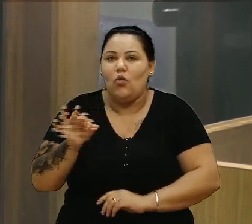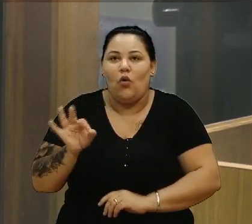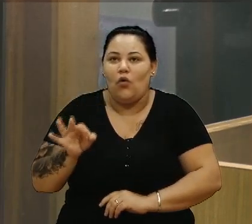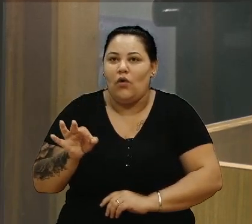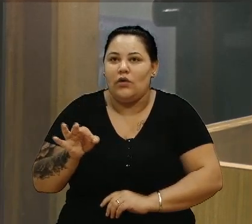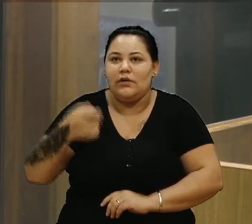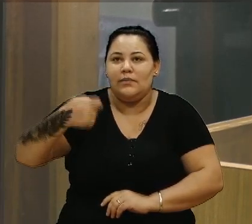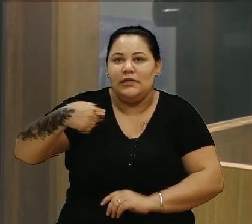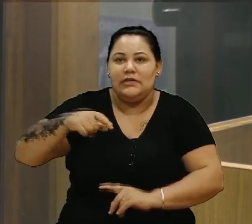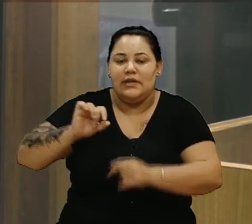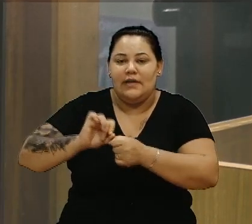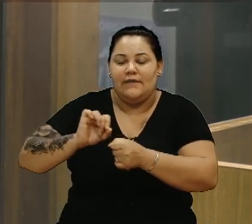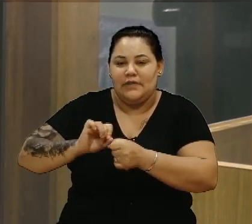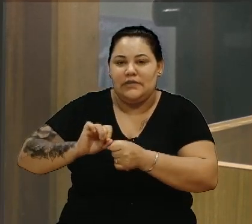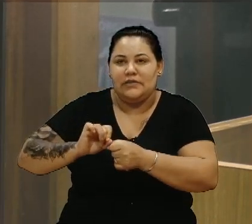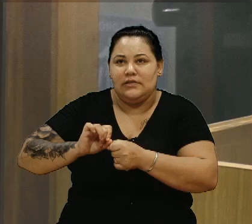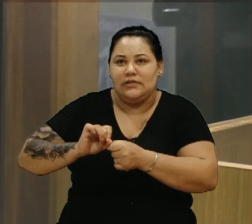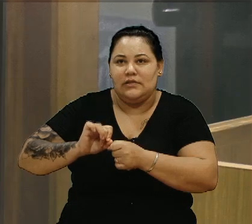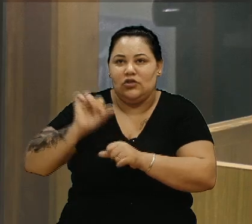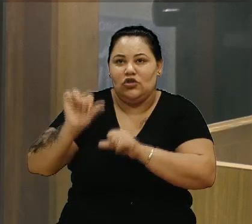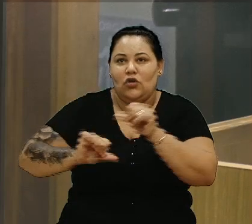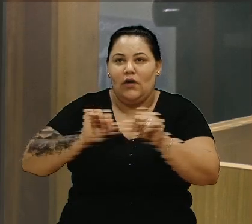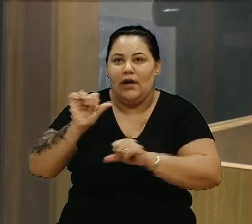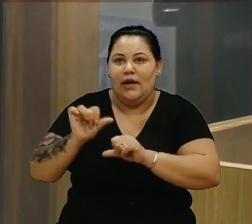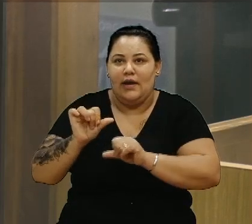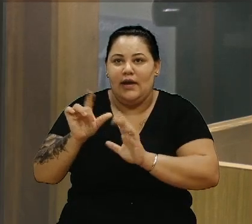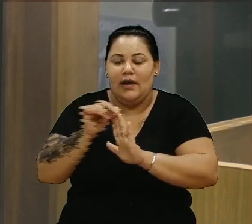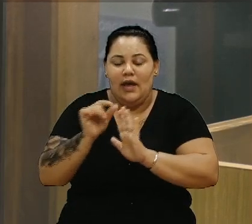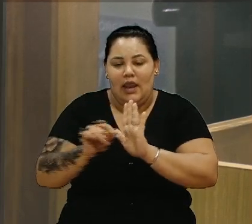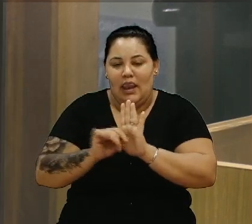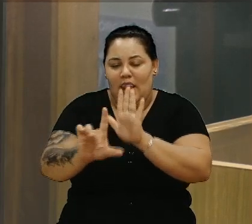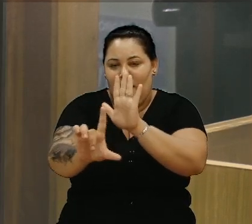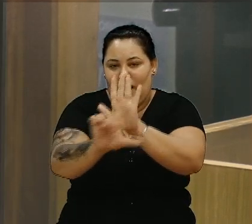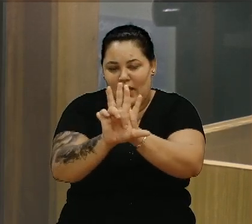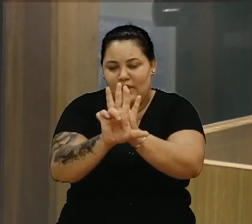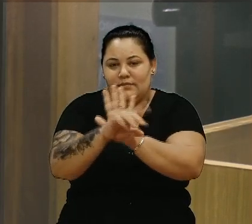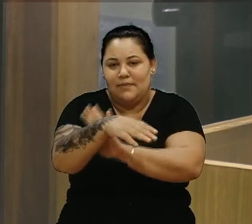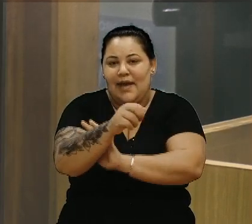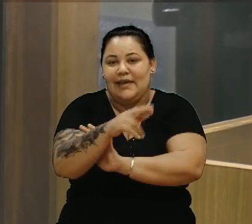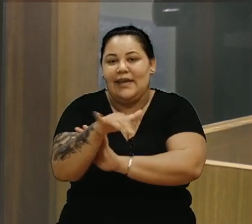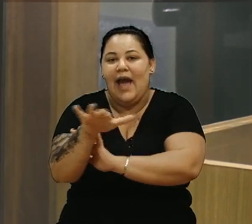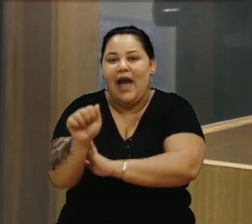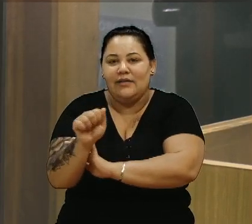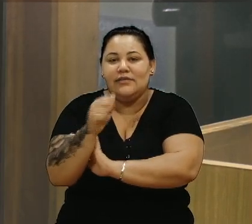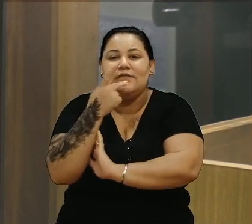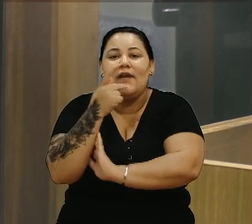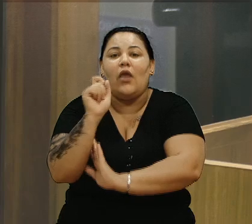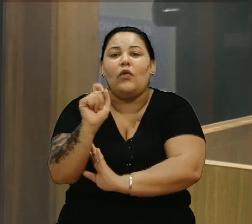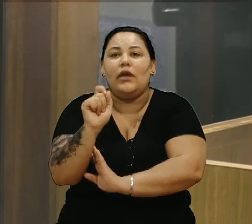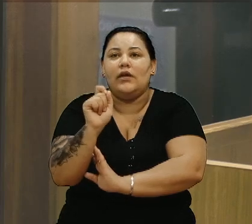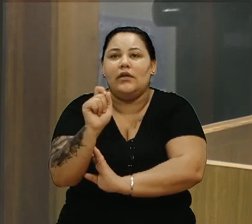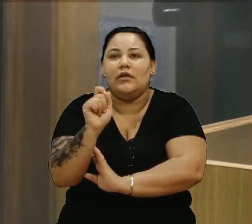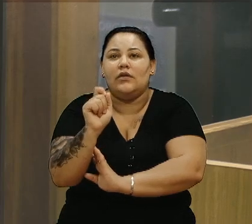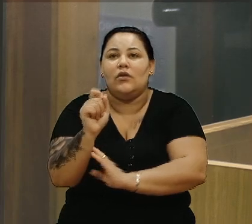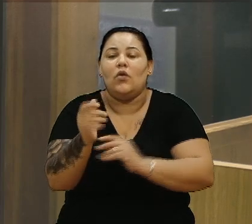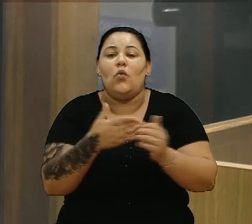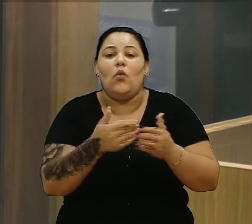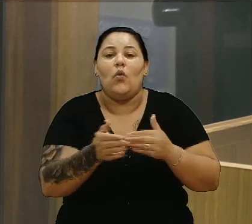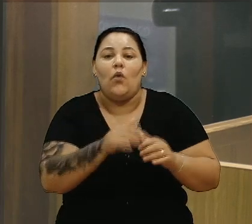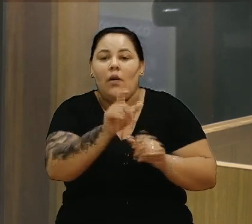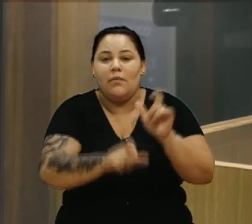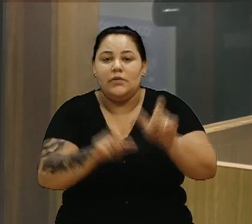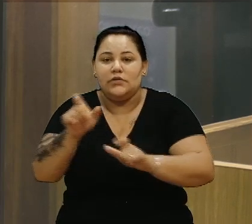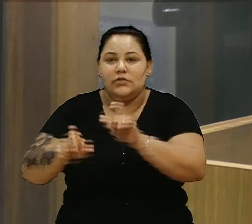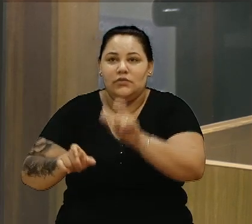uma caravana e lá alterar a lei, artigo 301 do CPP, que diz que qualquer um do povo em flagrante delito deve.